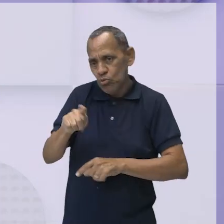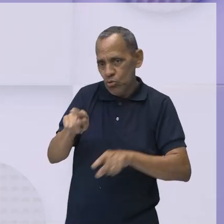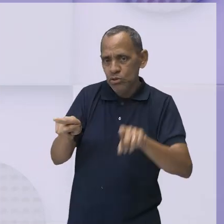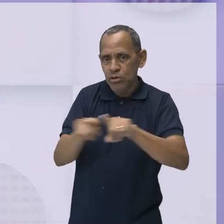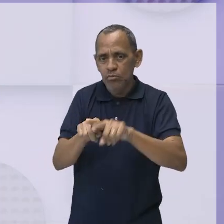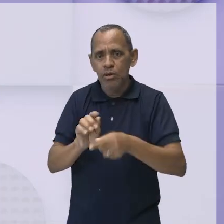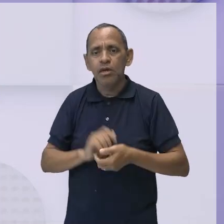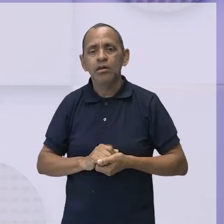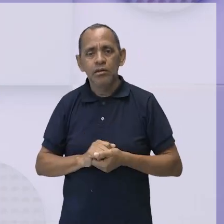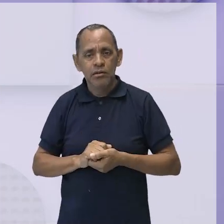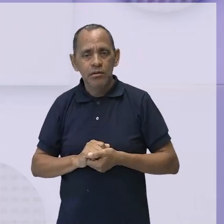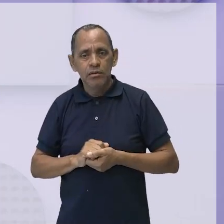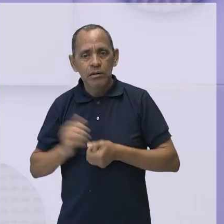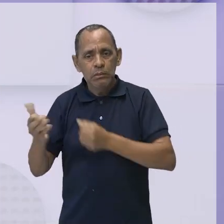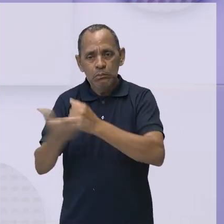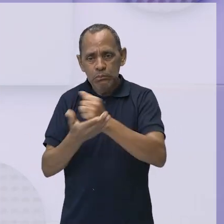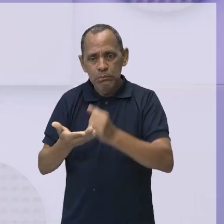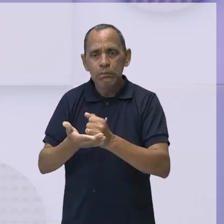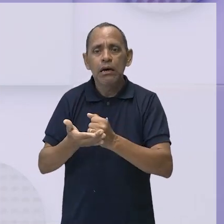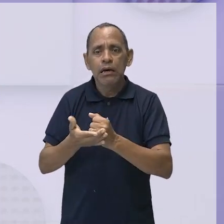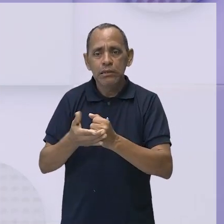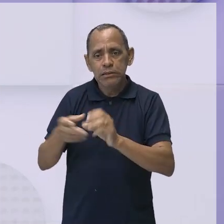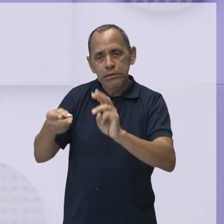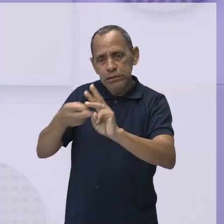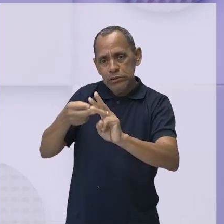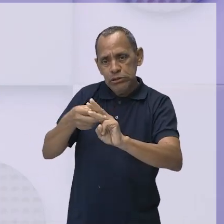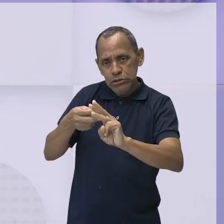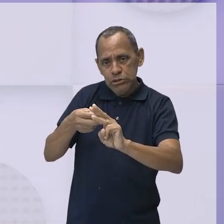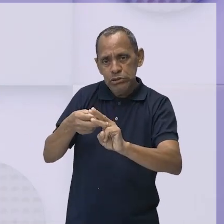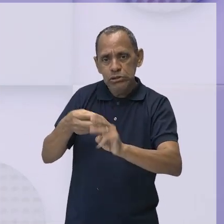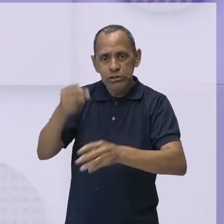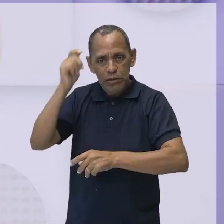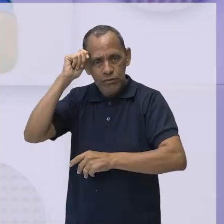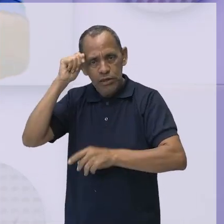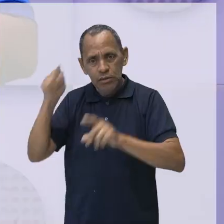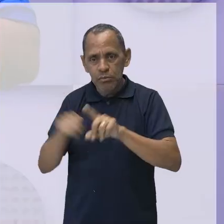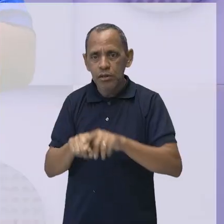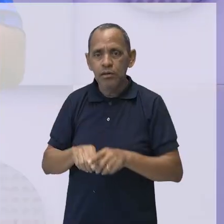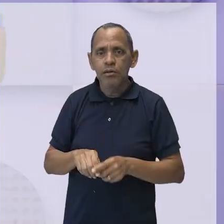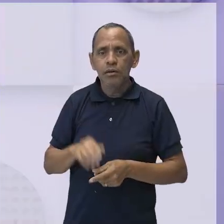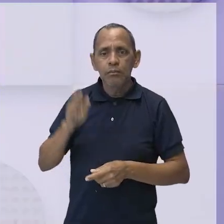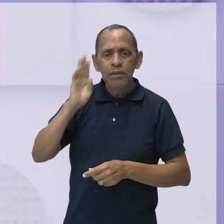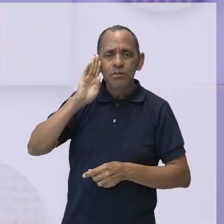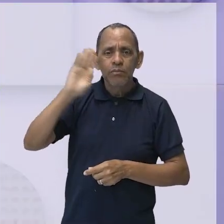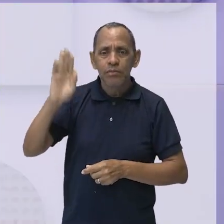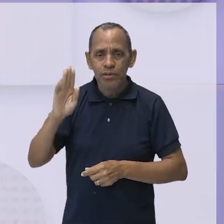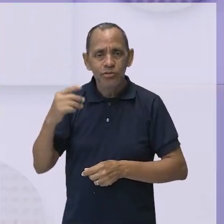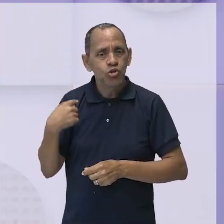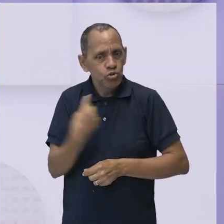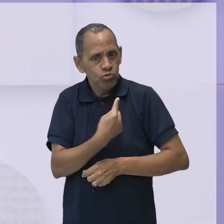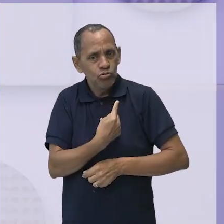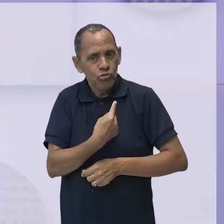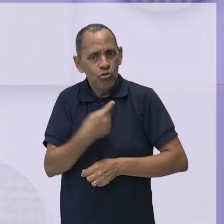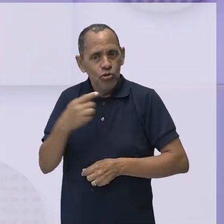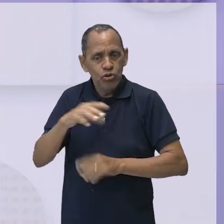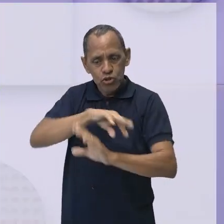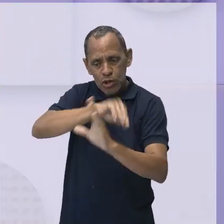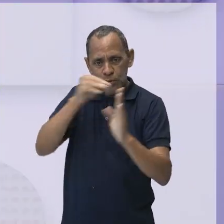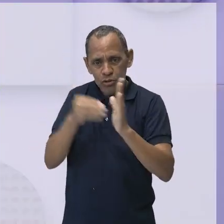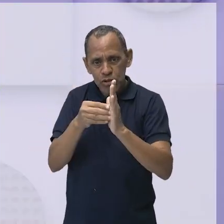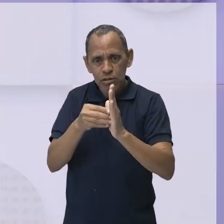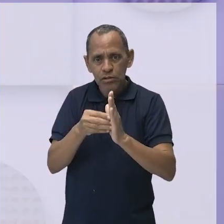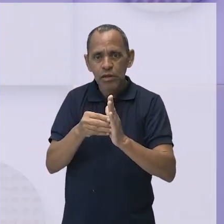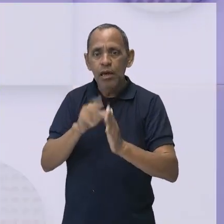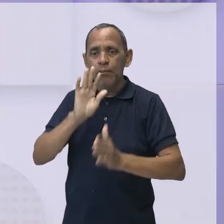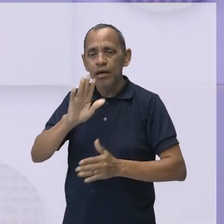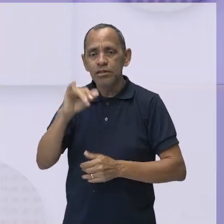matriz indígena, principalmente nós que estamos aqui na Amazônia. Né? Agora, uma coisa que é muito importante quando a gente respeita o outro é a